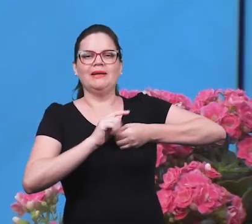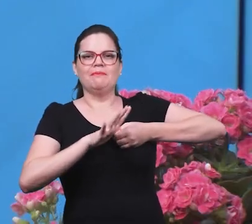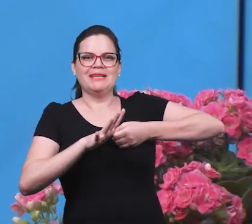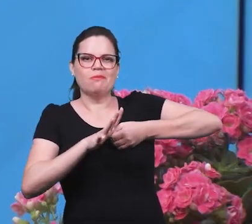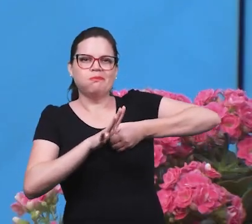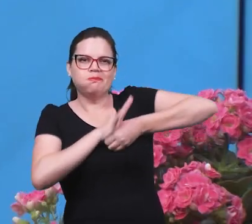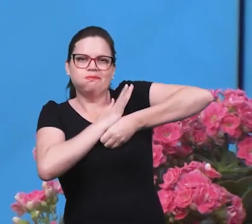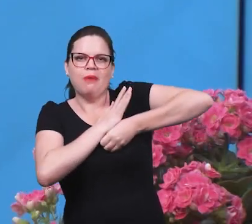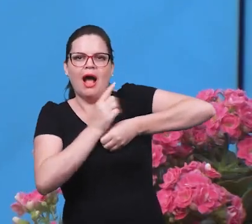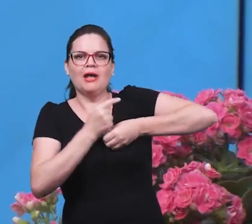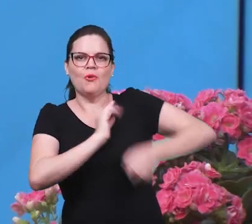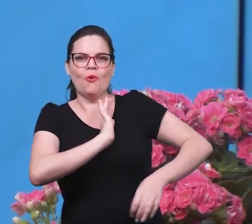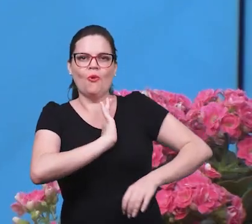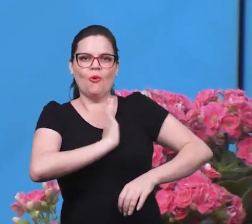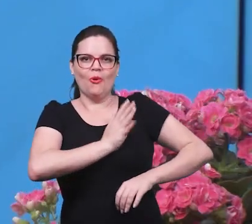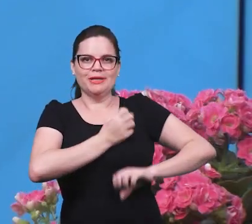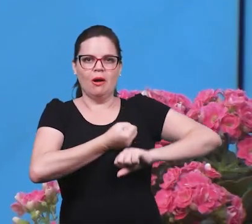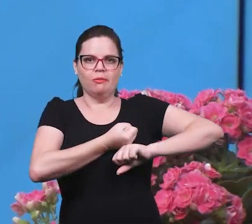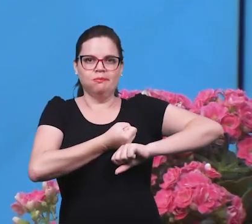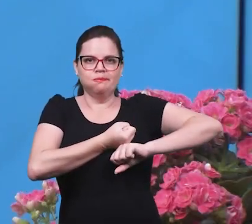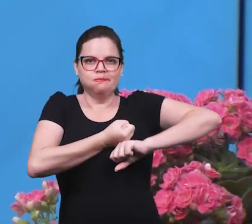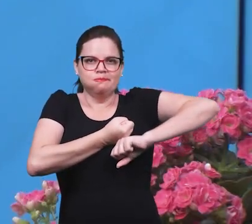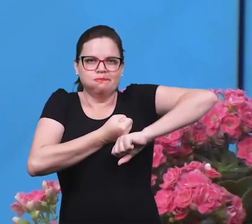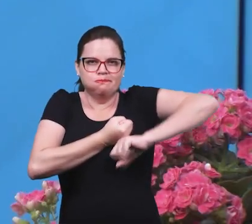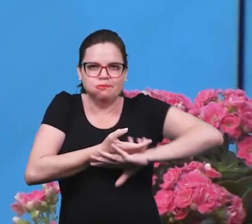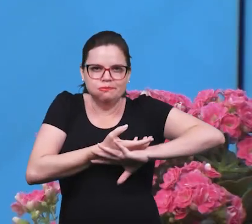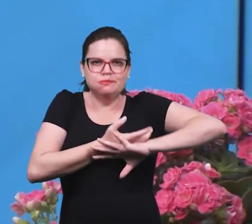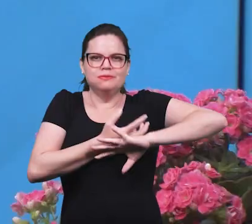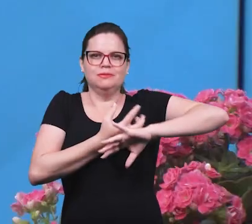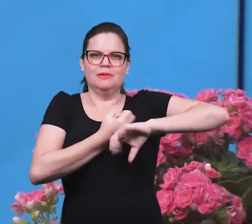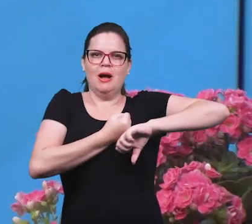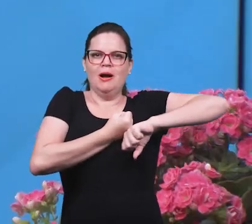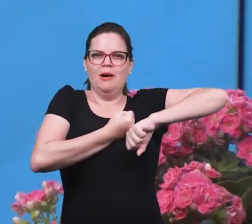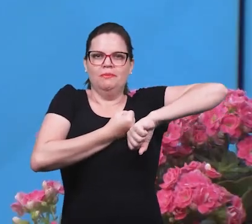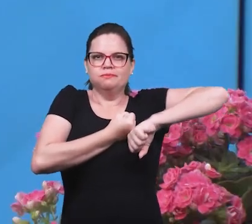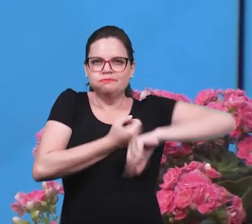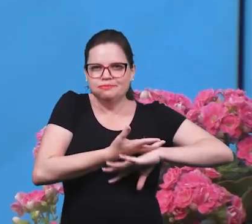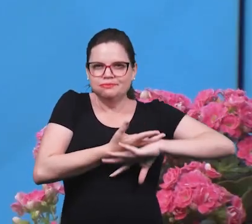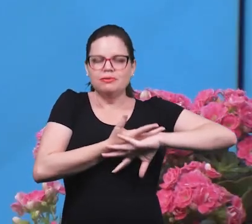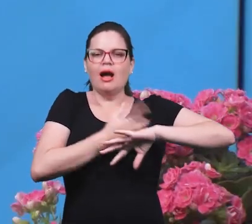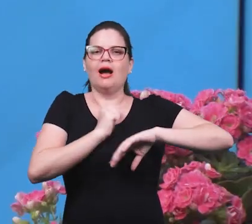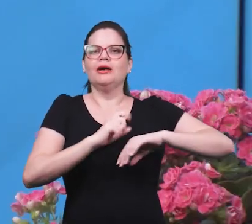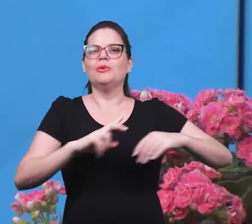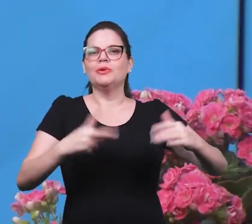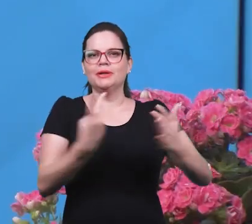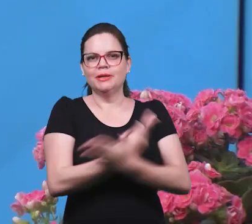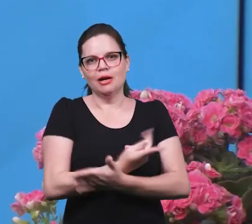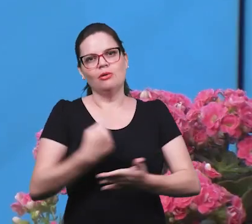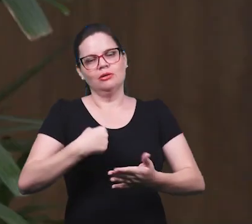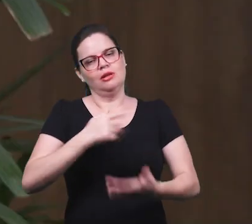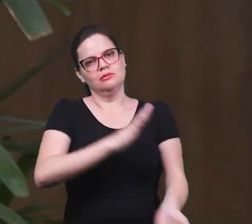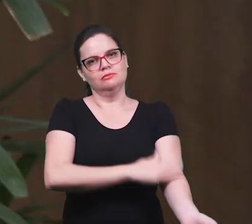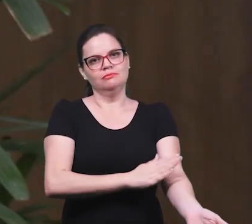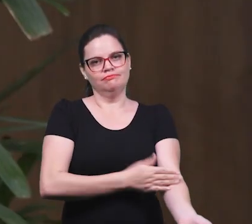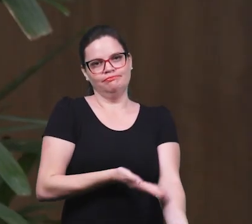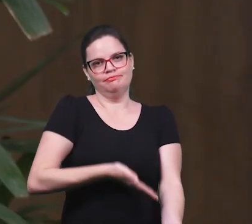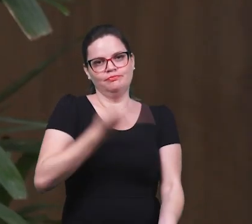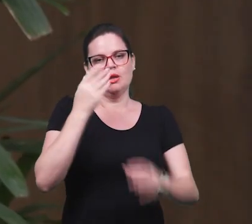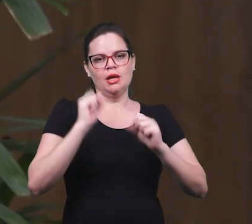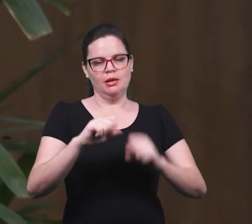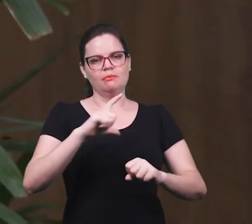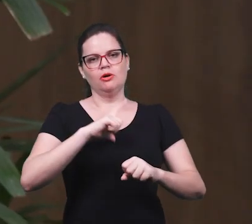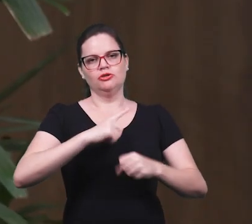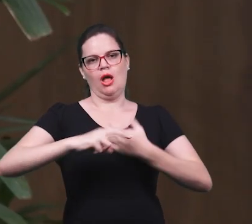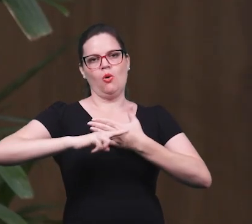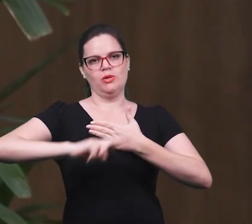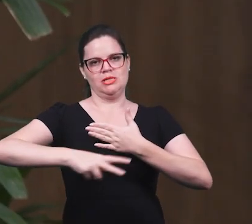trabalho, né, ter mais contratilidade, e isso tem consequências de curto, médio e longo prazo. Tá, e aí você